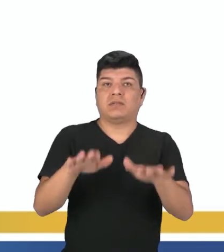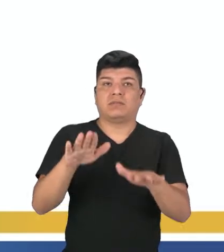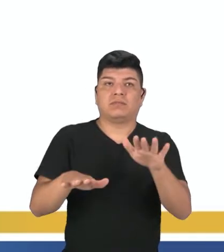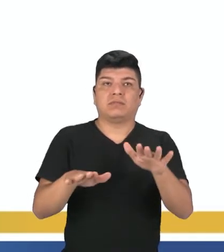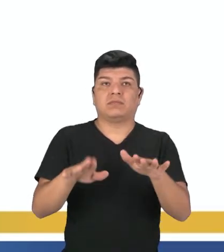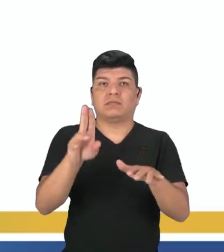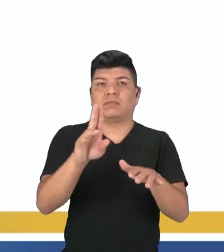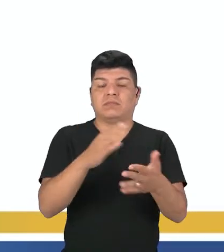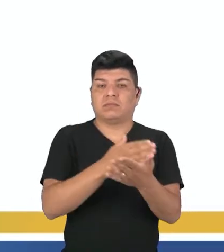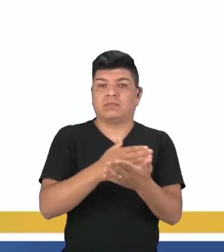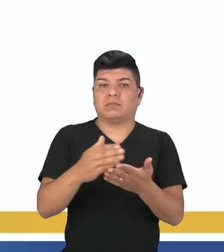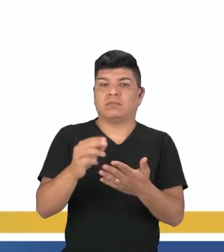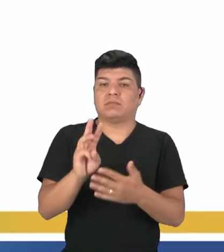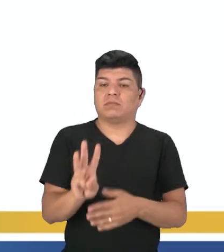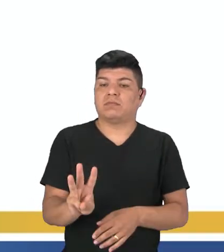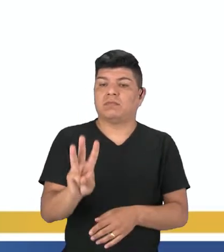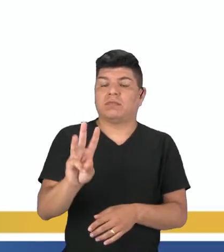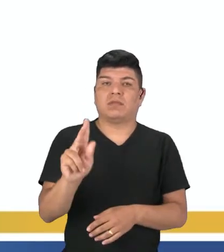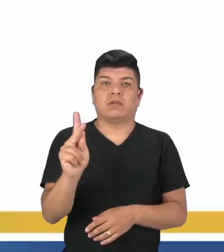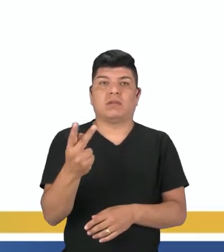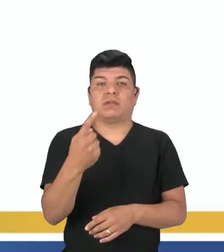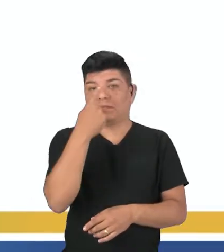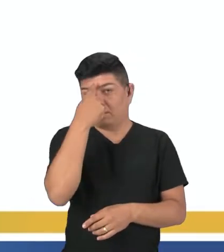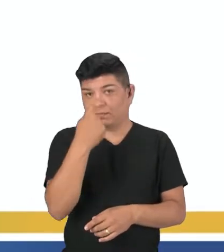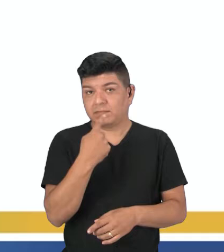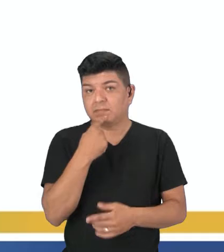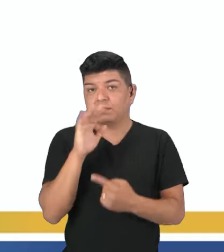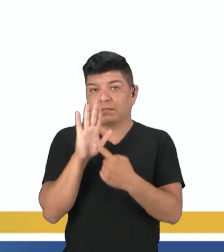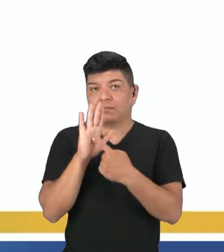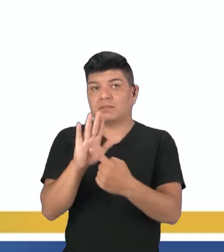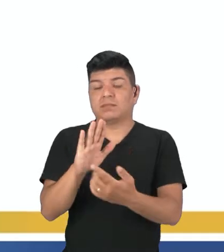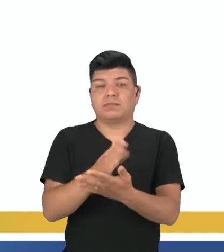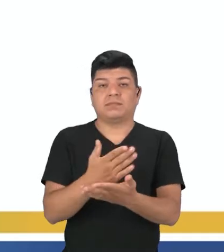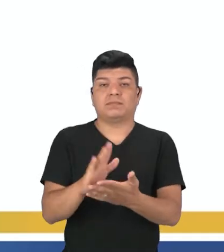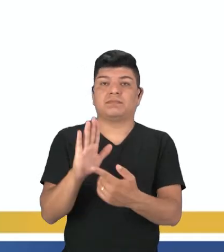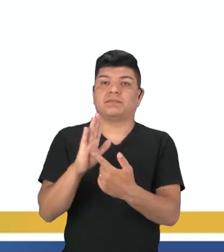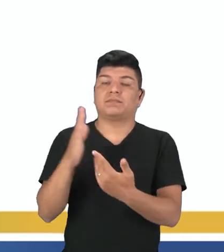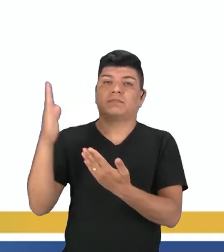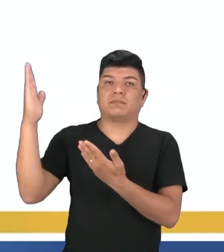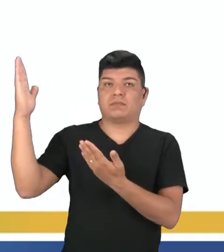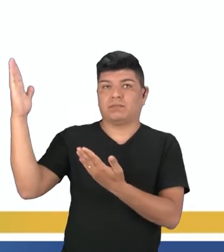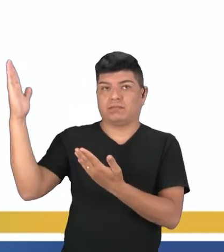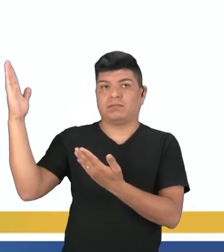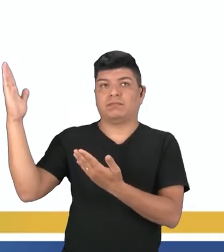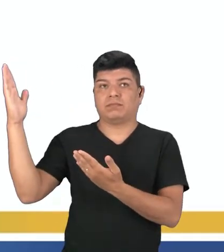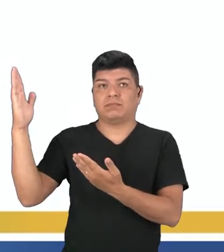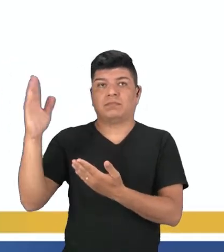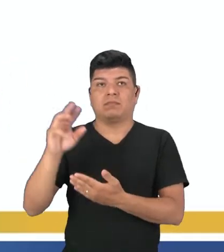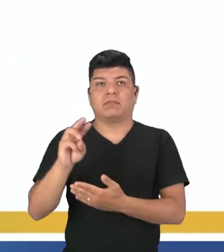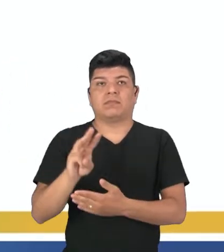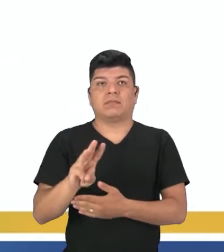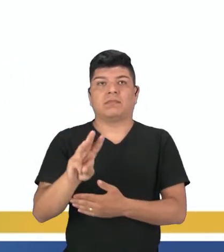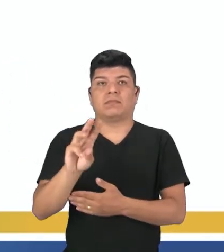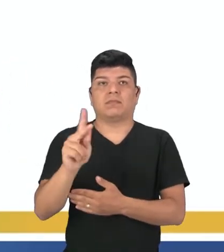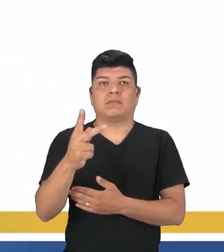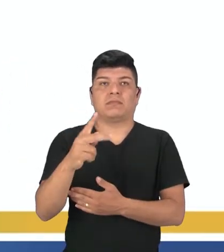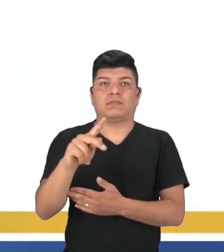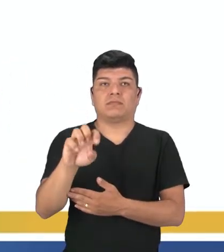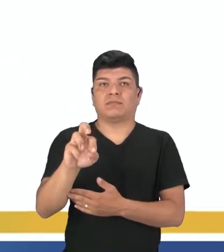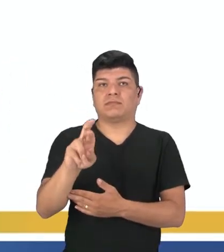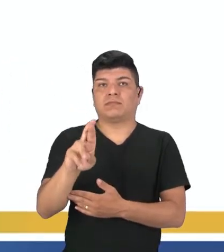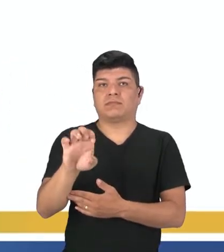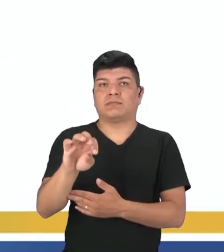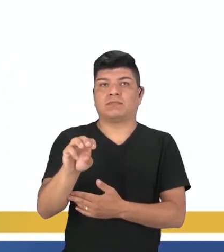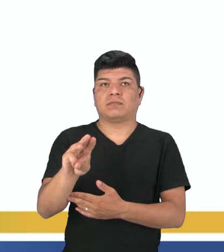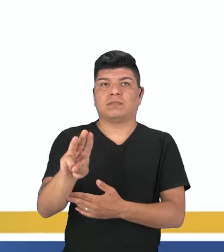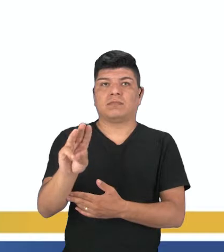com WH. Então a imagem aí mostra para vocês algumas dessas double H questions. Where, what, how,